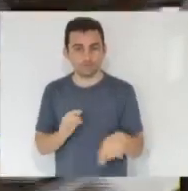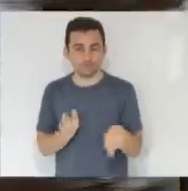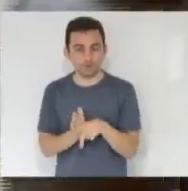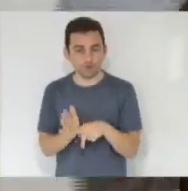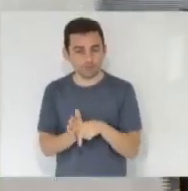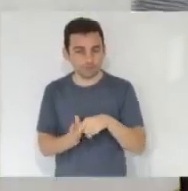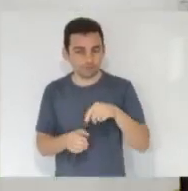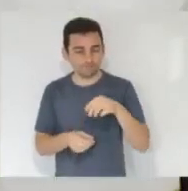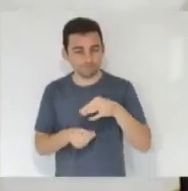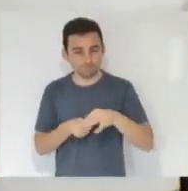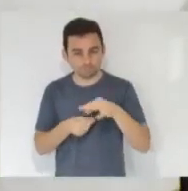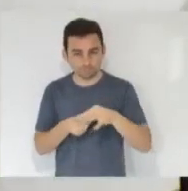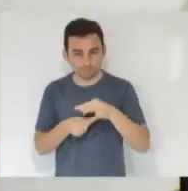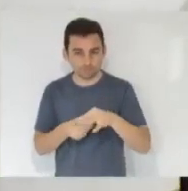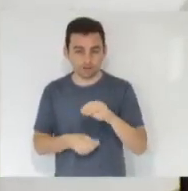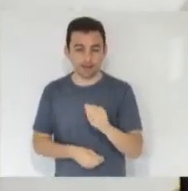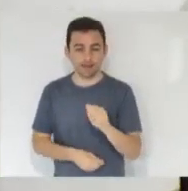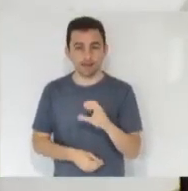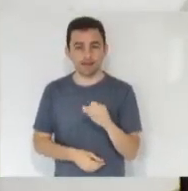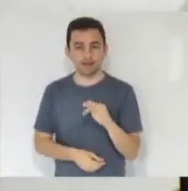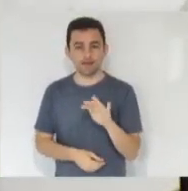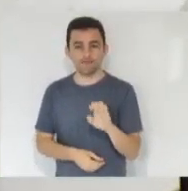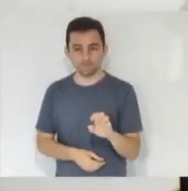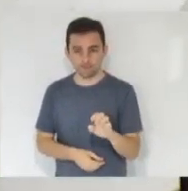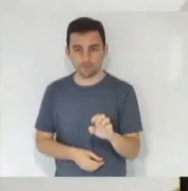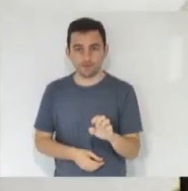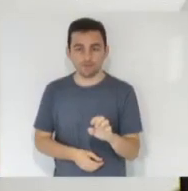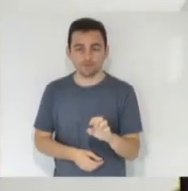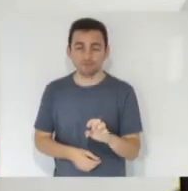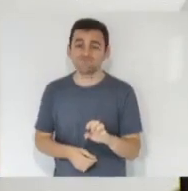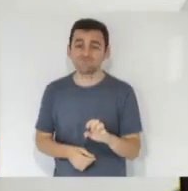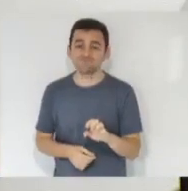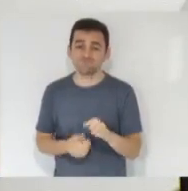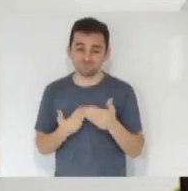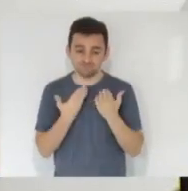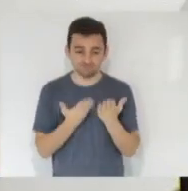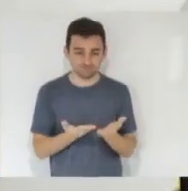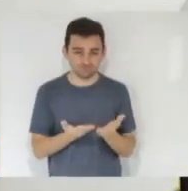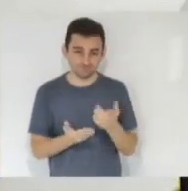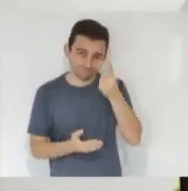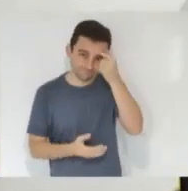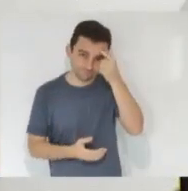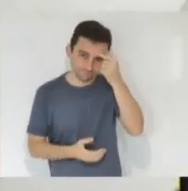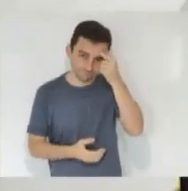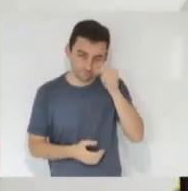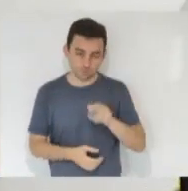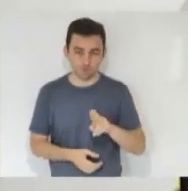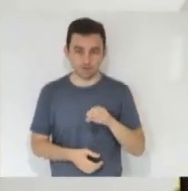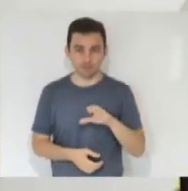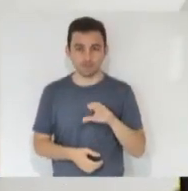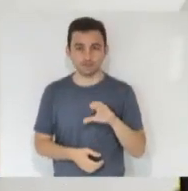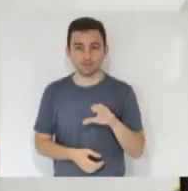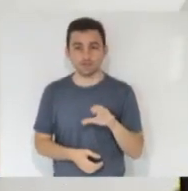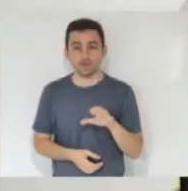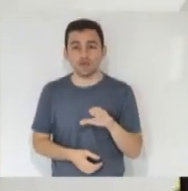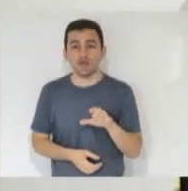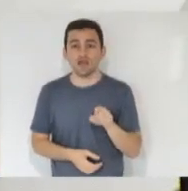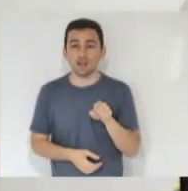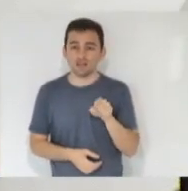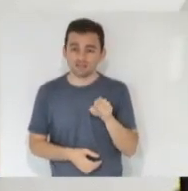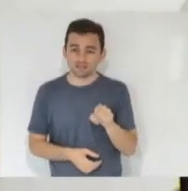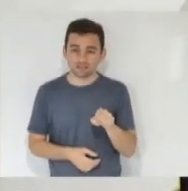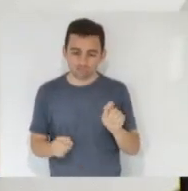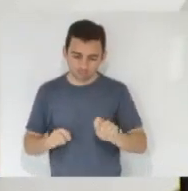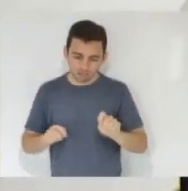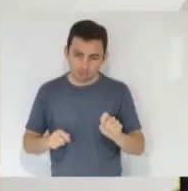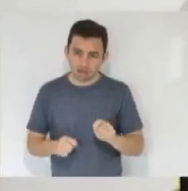instituições do sistema CAF. No caso específico da nossa universidade, da Unesc, permite que se